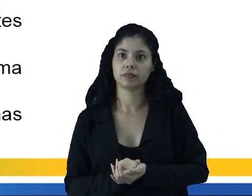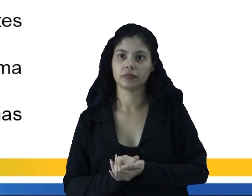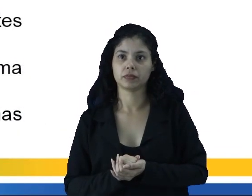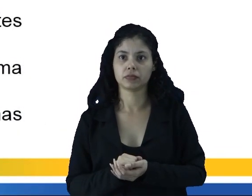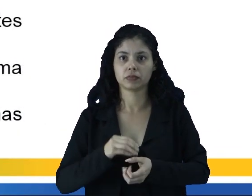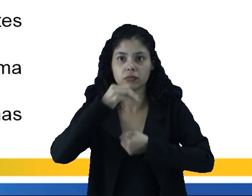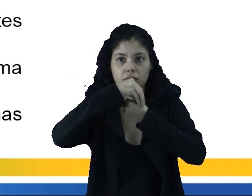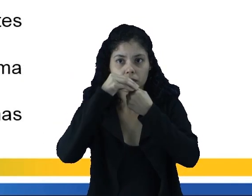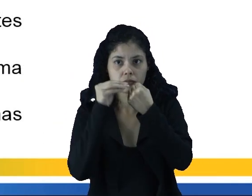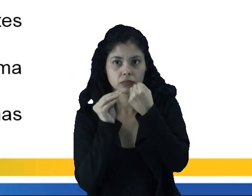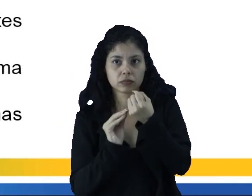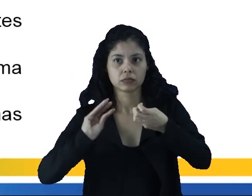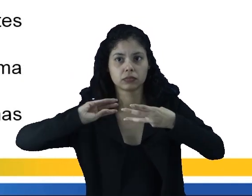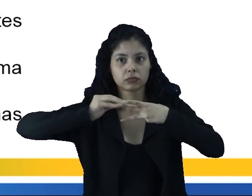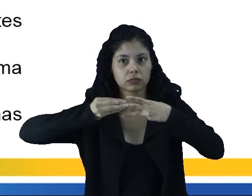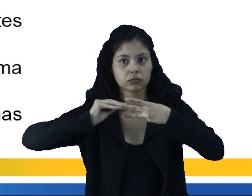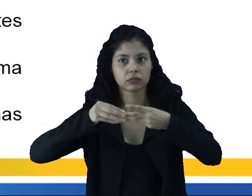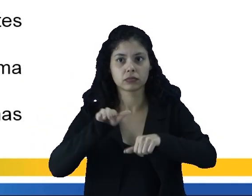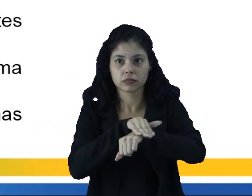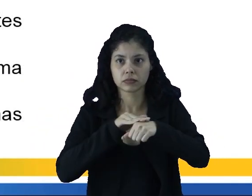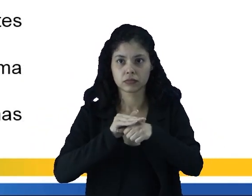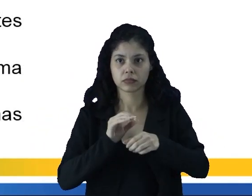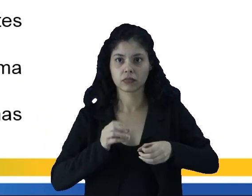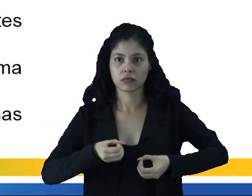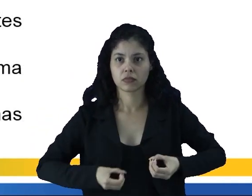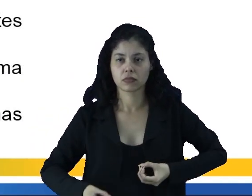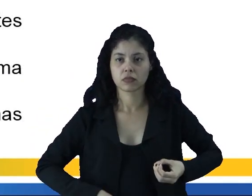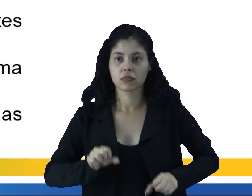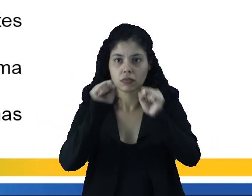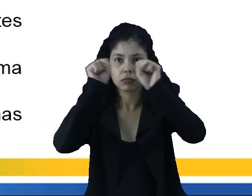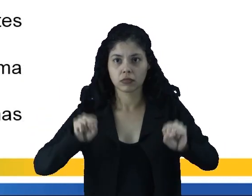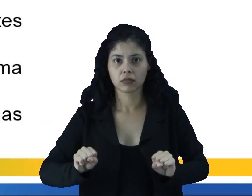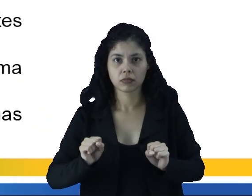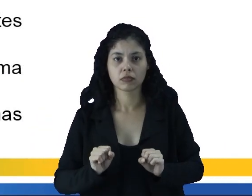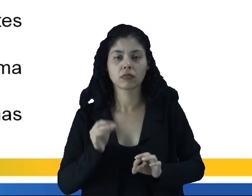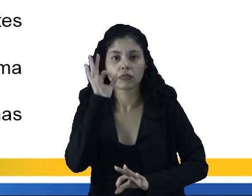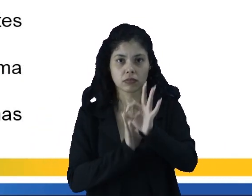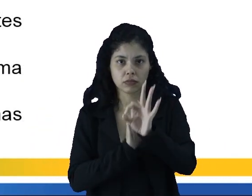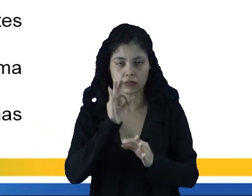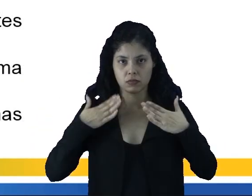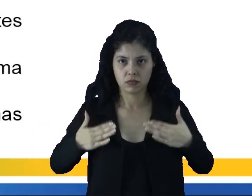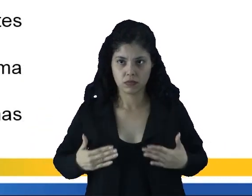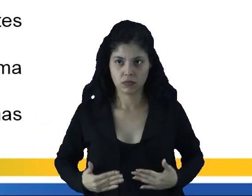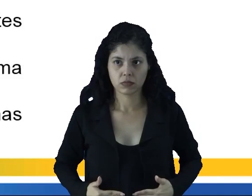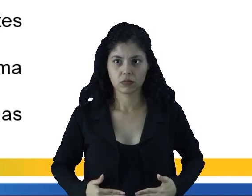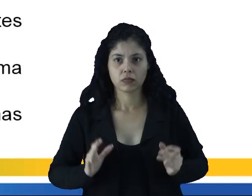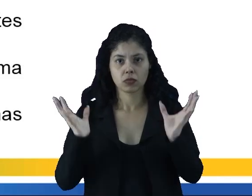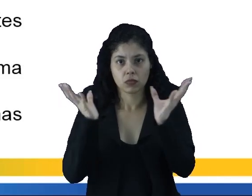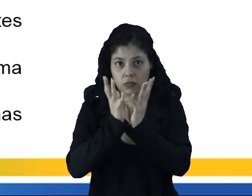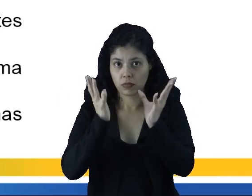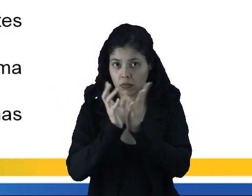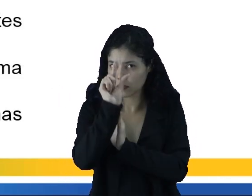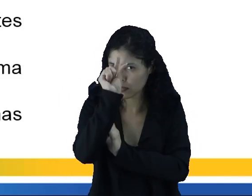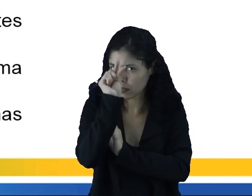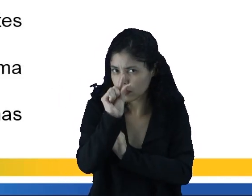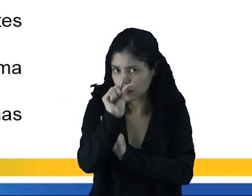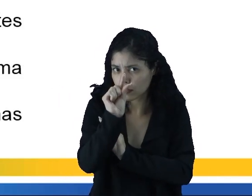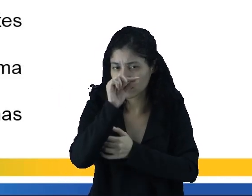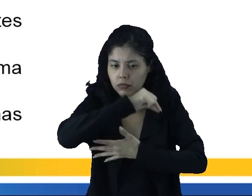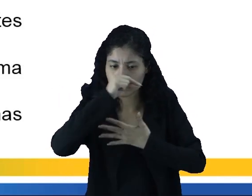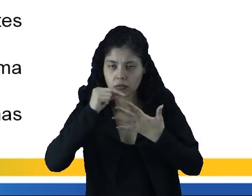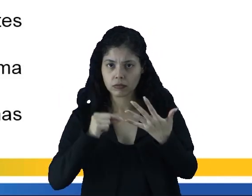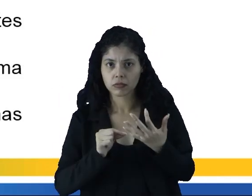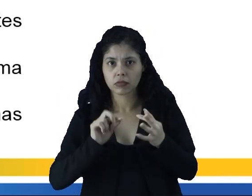desde moléculas, célula, tecido, órgãos, sistemas e um organismo. Então, todo esse conjunto de pequenos elementos vão